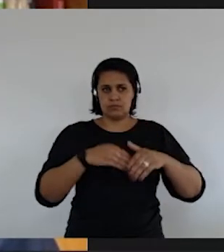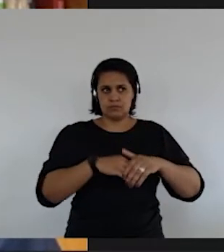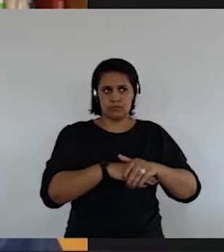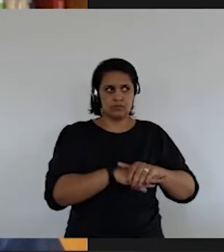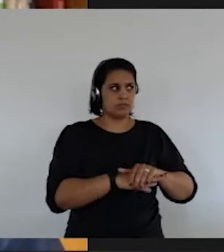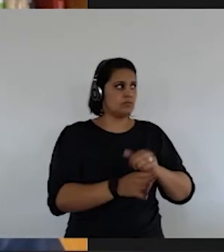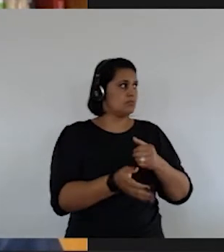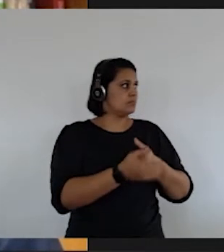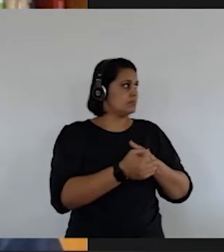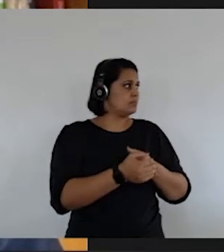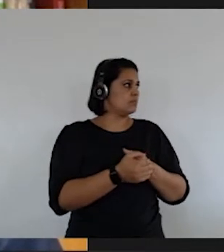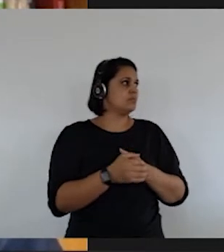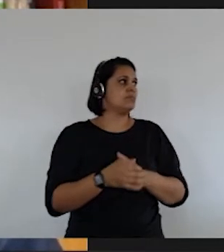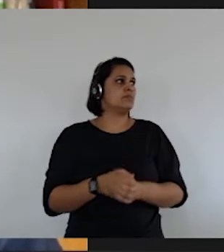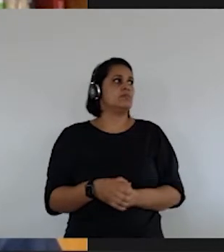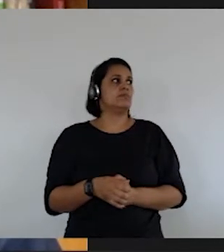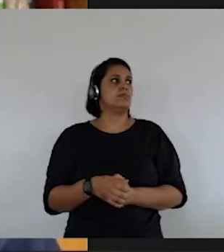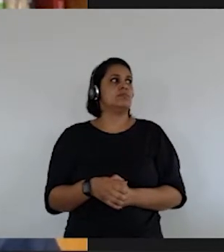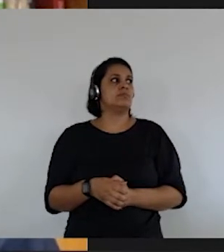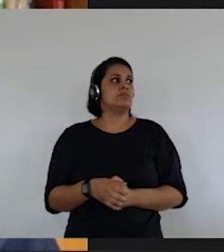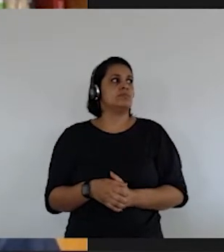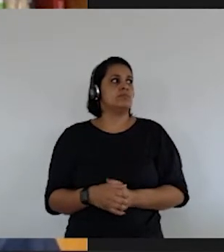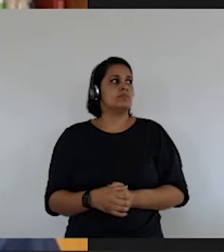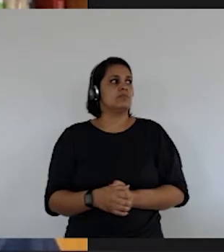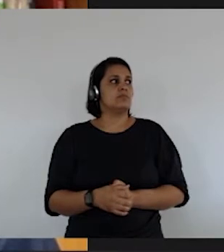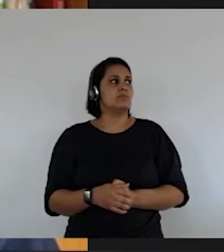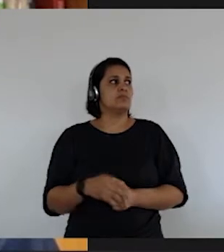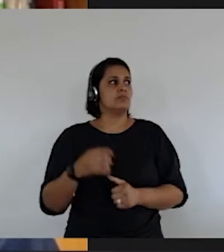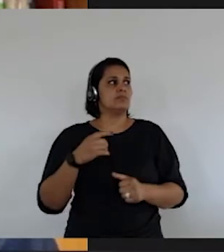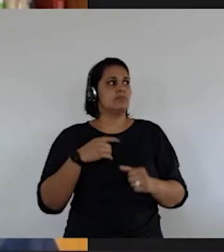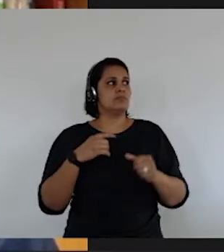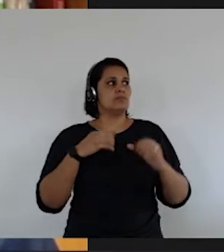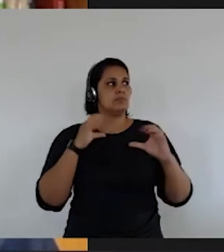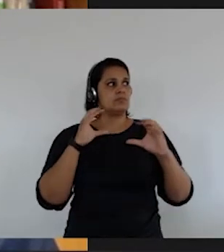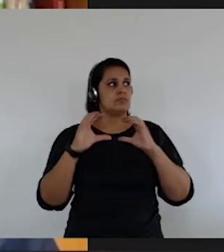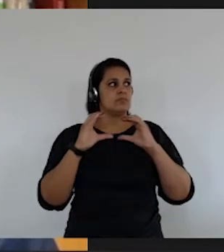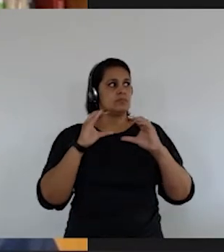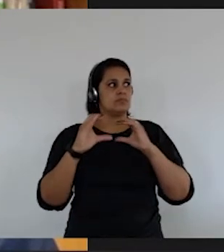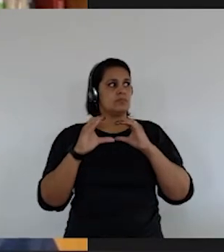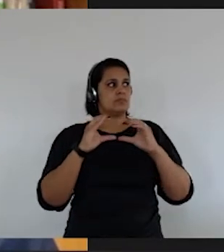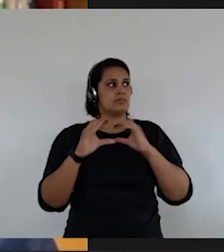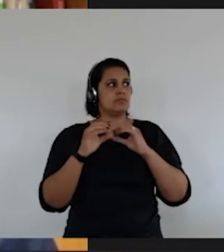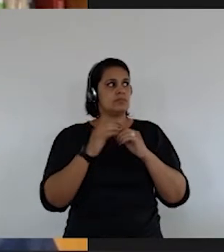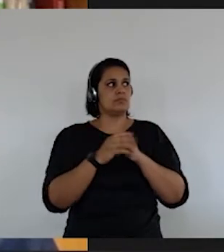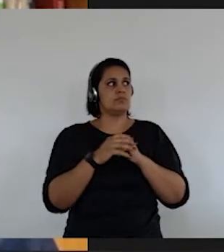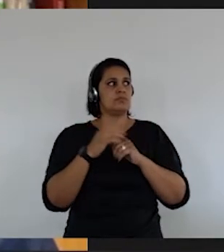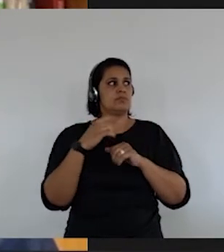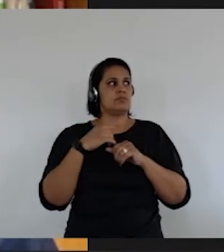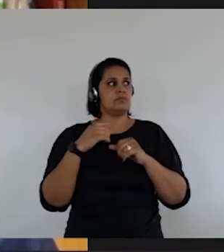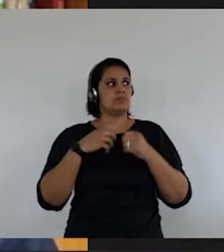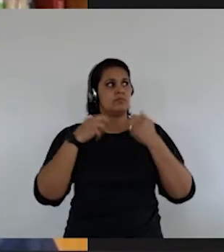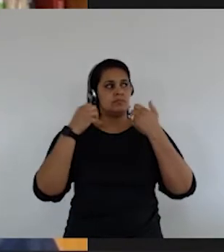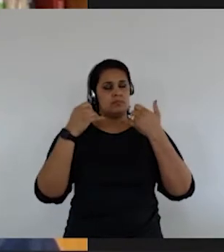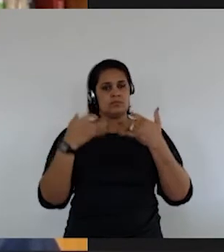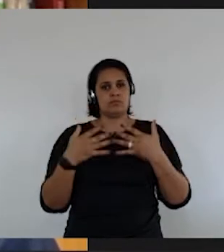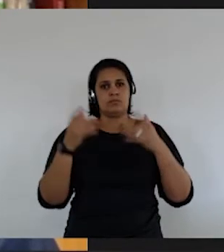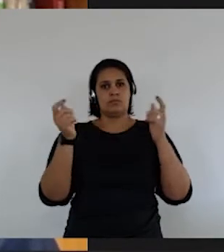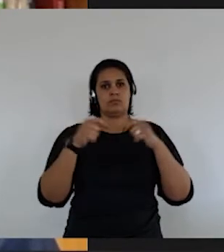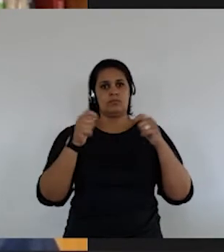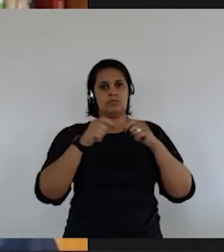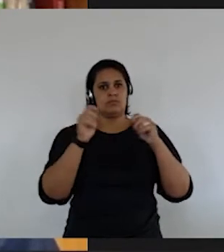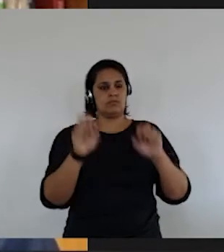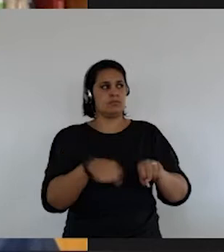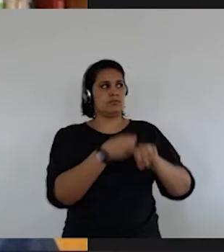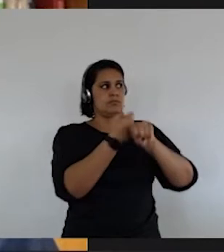confidencialidade. Com relação à comunicação à distância, o CPC de 2015 previu a possibilidade de realização de videoconferências em